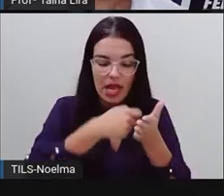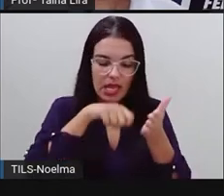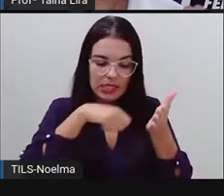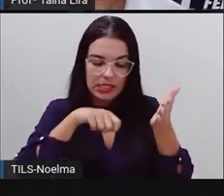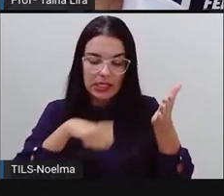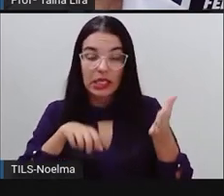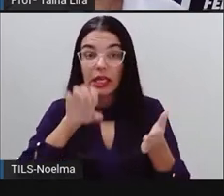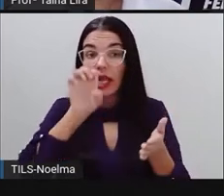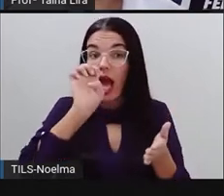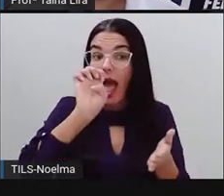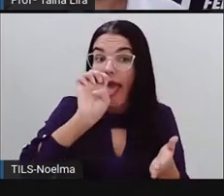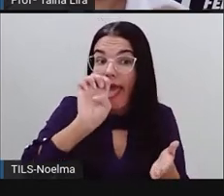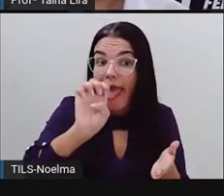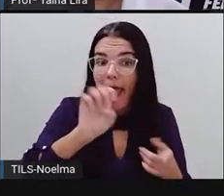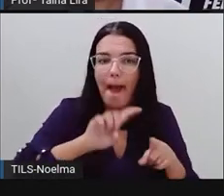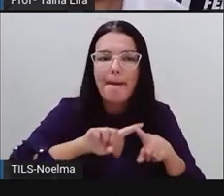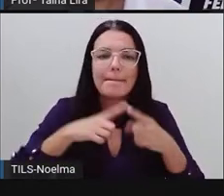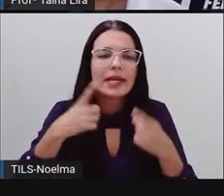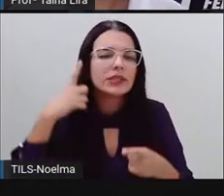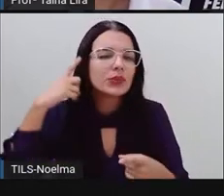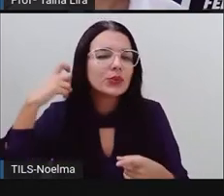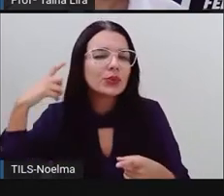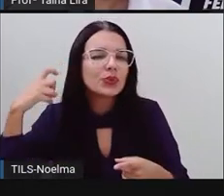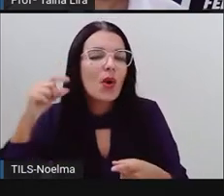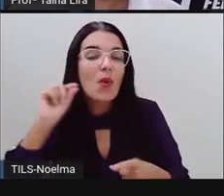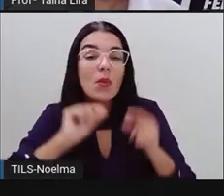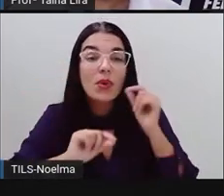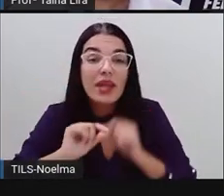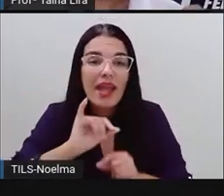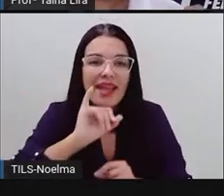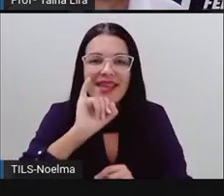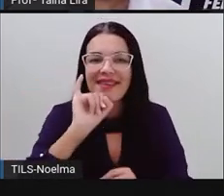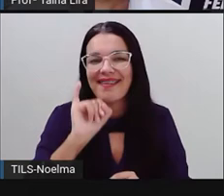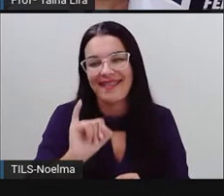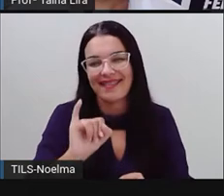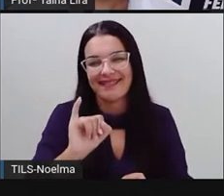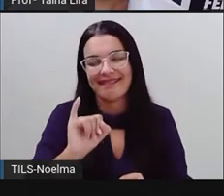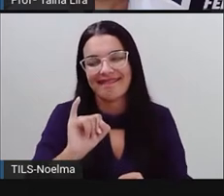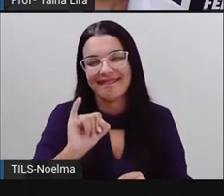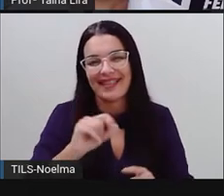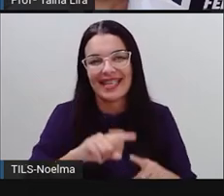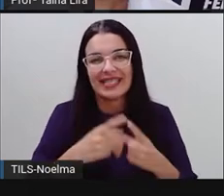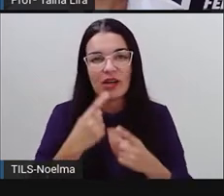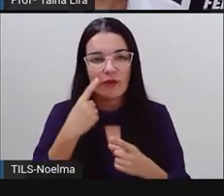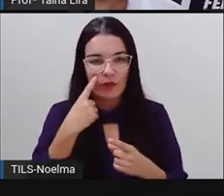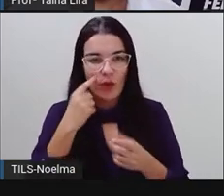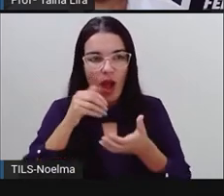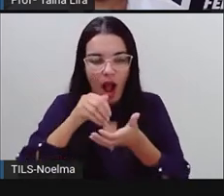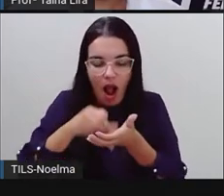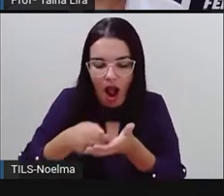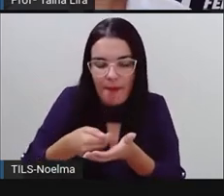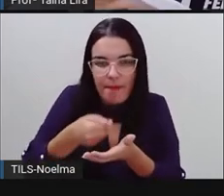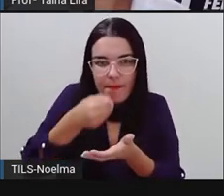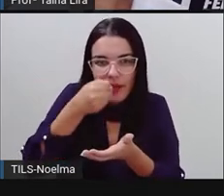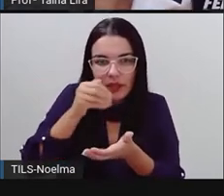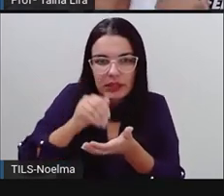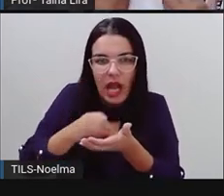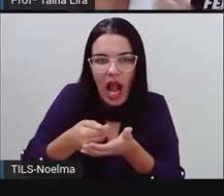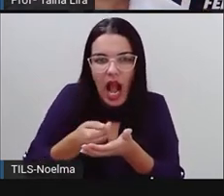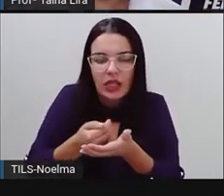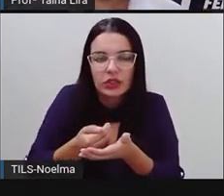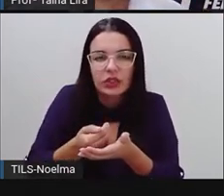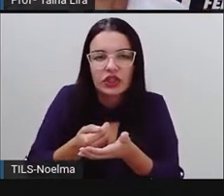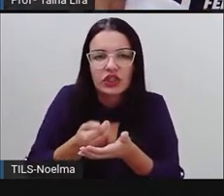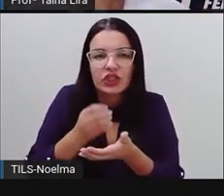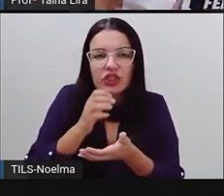pronunciamos com som de E então eu tenho aqui ó abacate quando eu